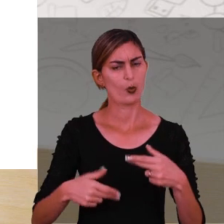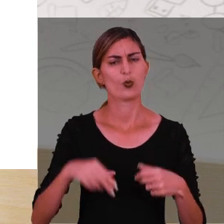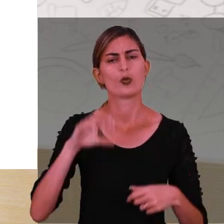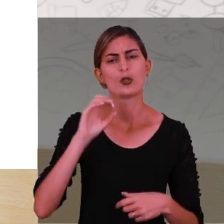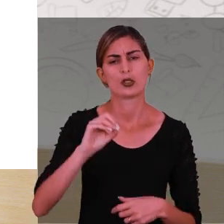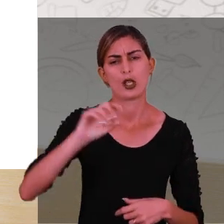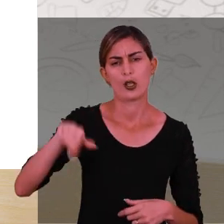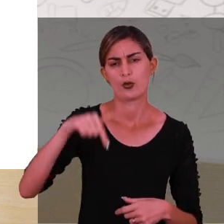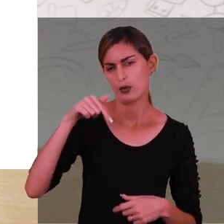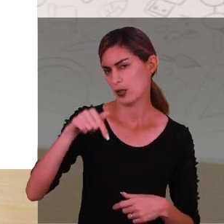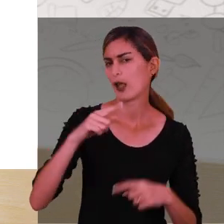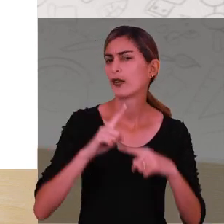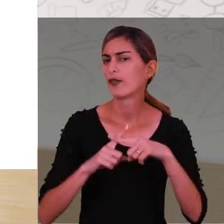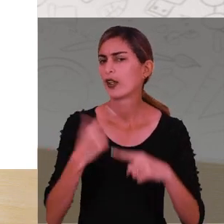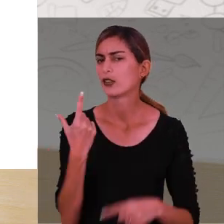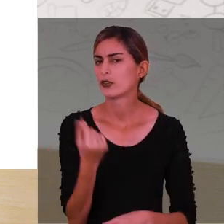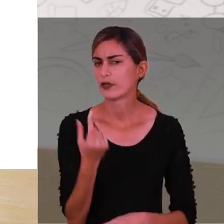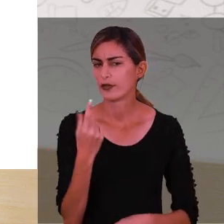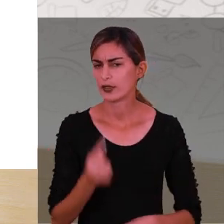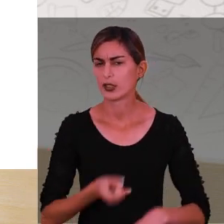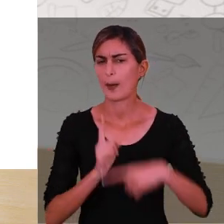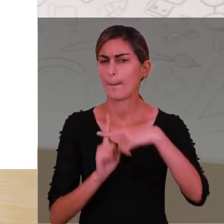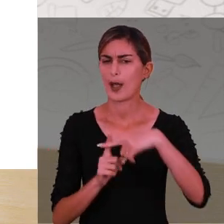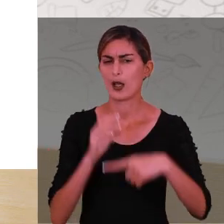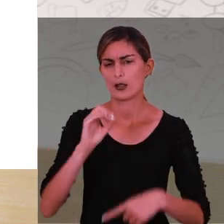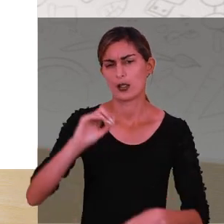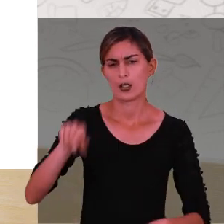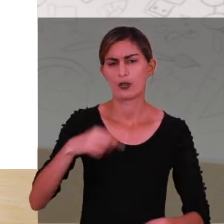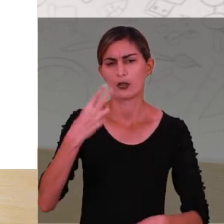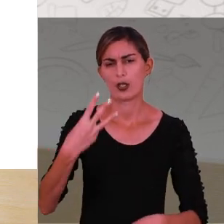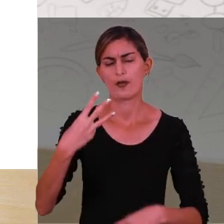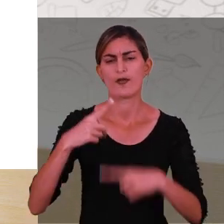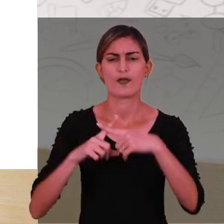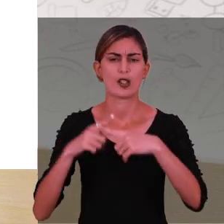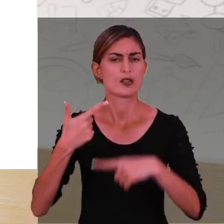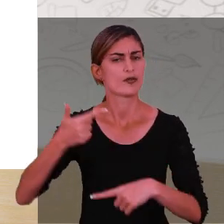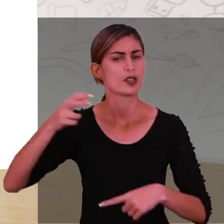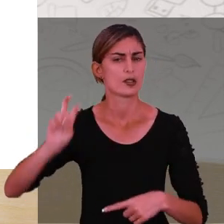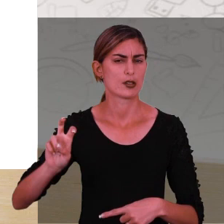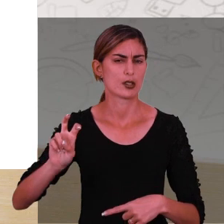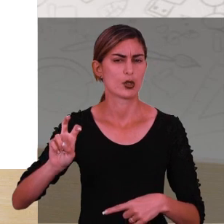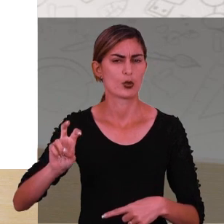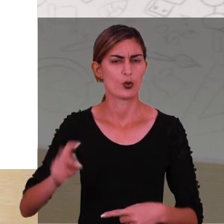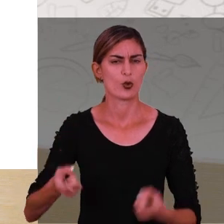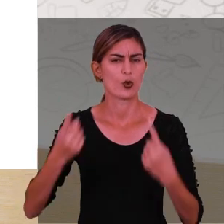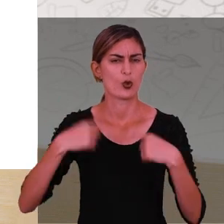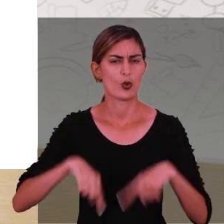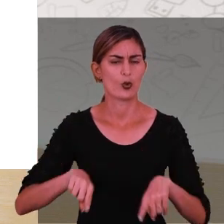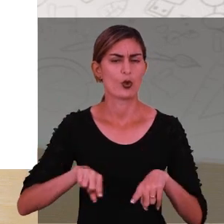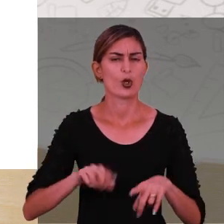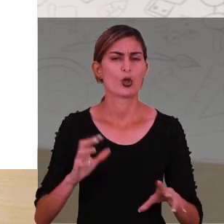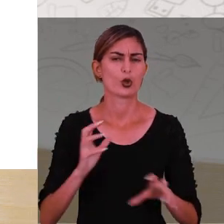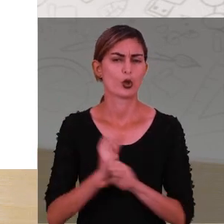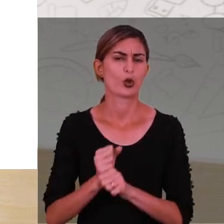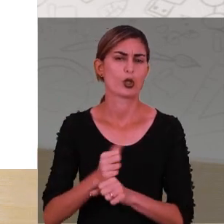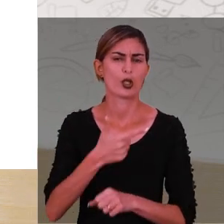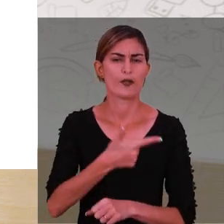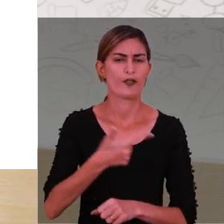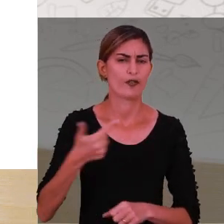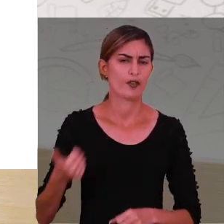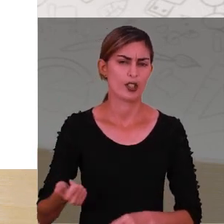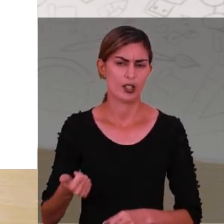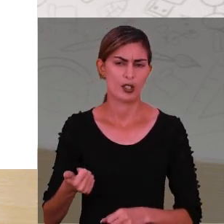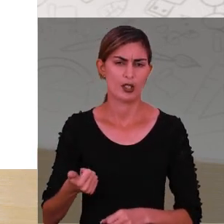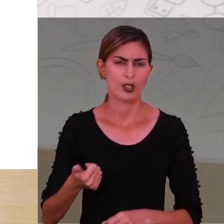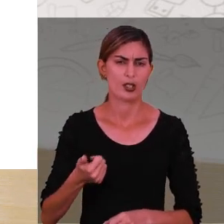forma, 0,7 vezes 20 mais 0,3 vezes 25, que totaliza o meu